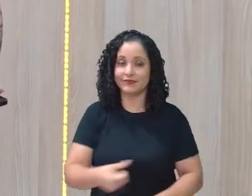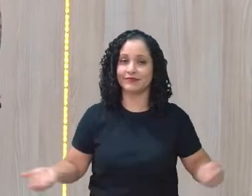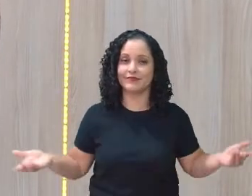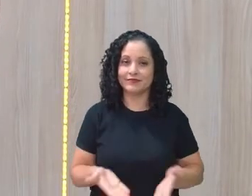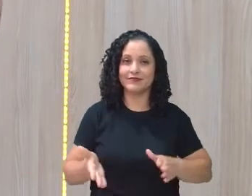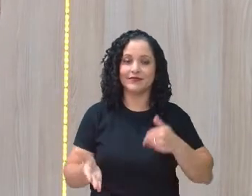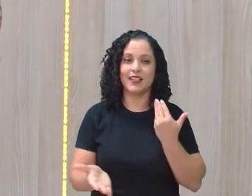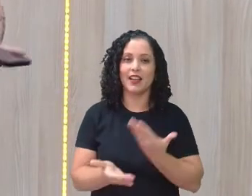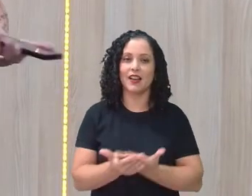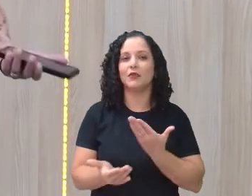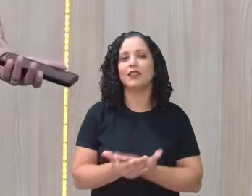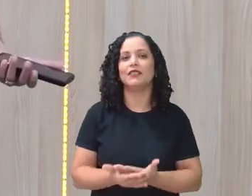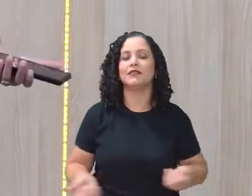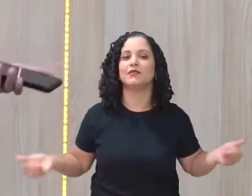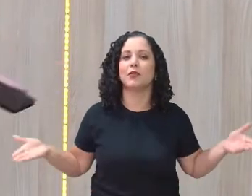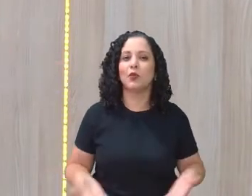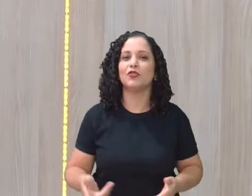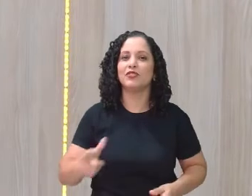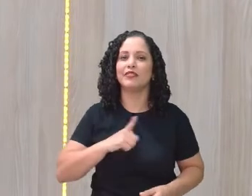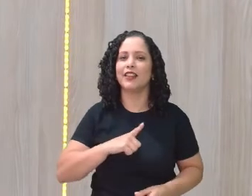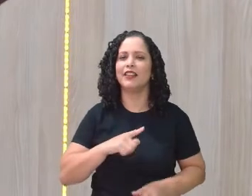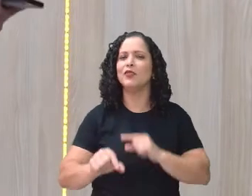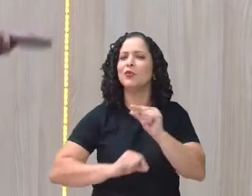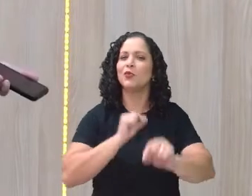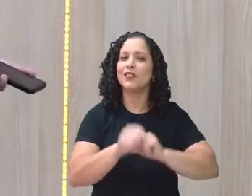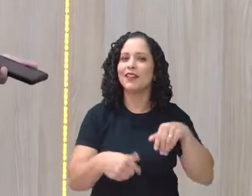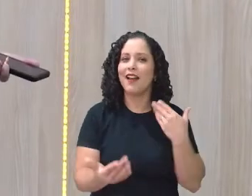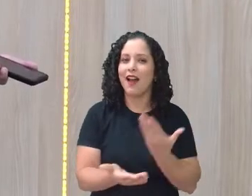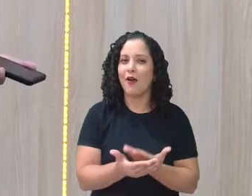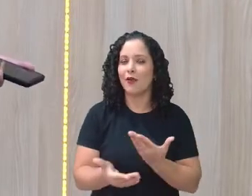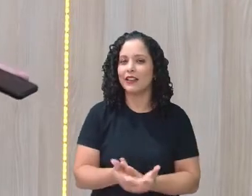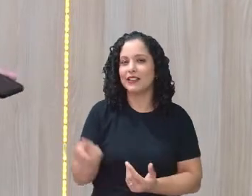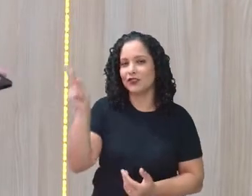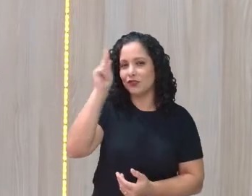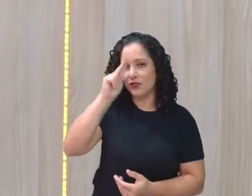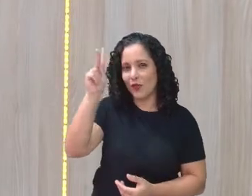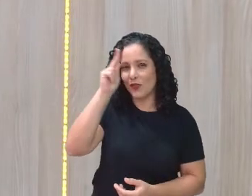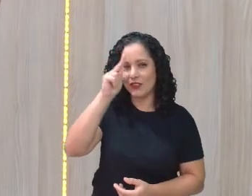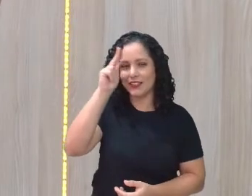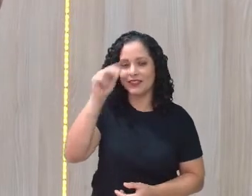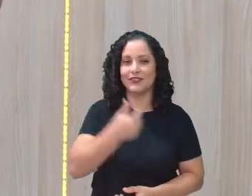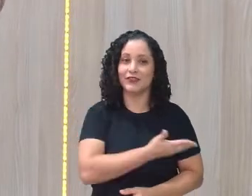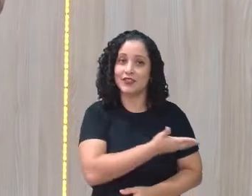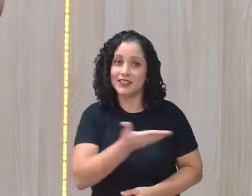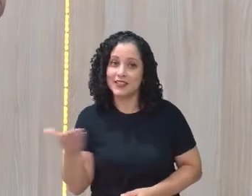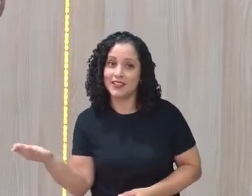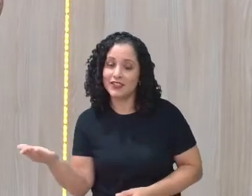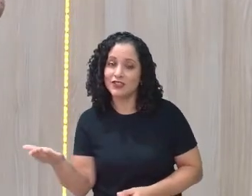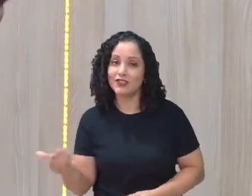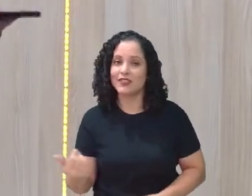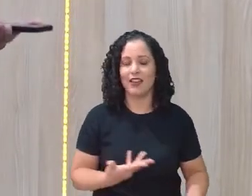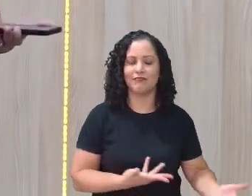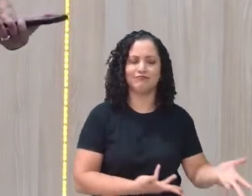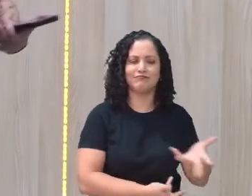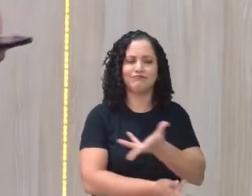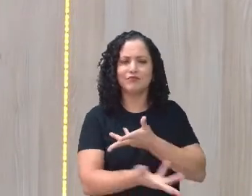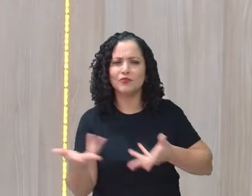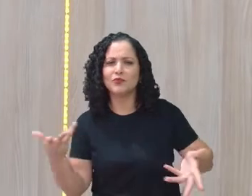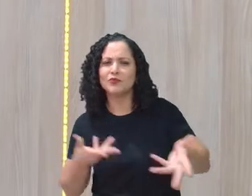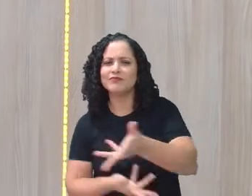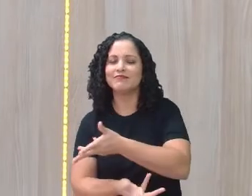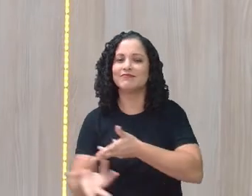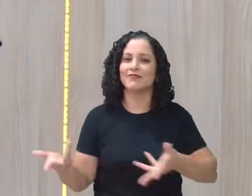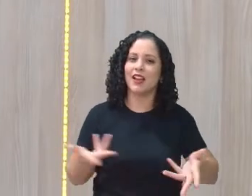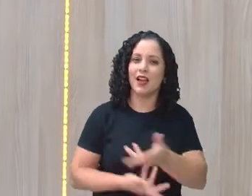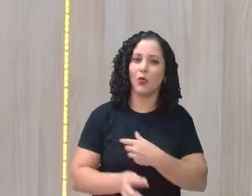uma aula. E hoje a gente está junto aqui com a aula de História, né, gente? Vocês aí vinham compartilhando esse